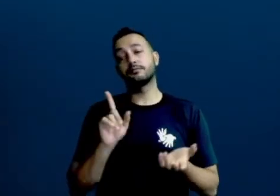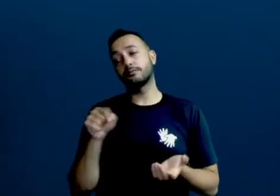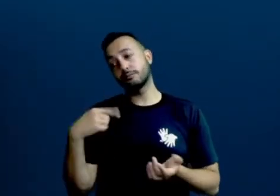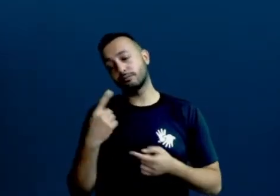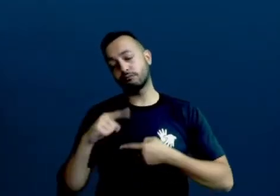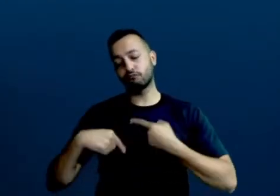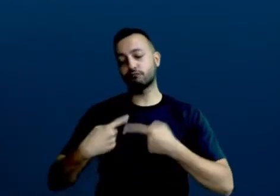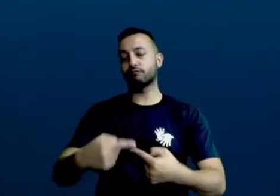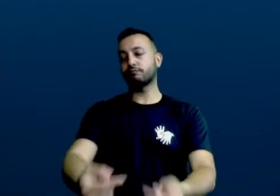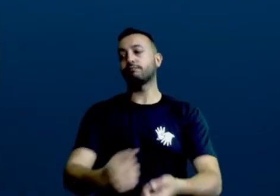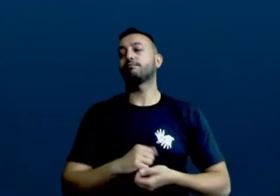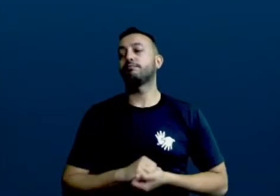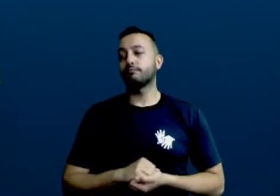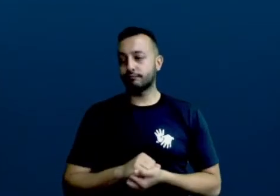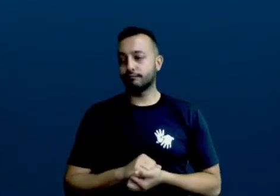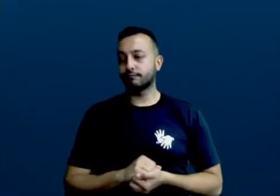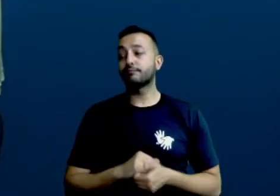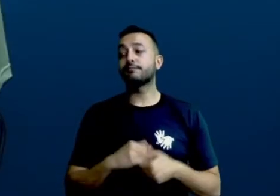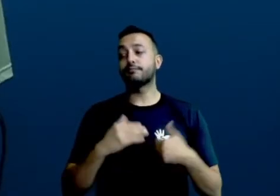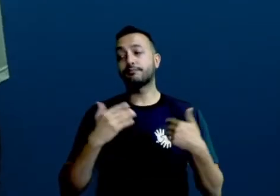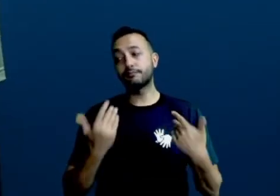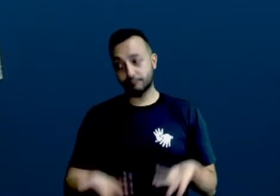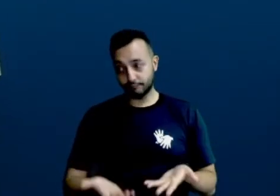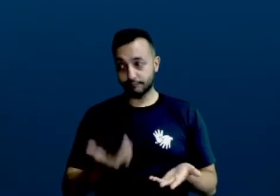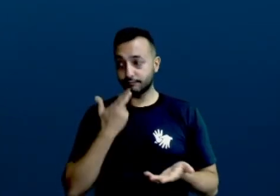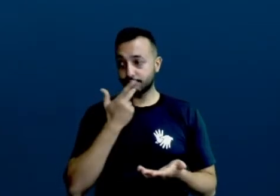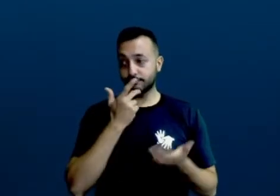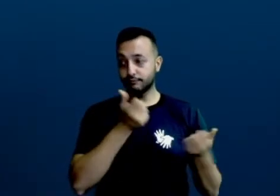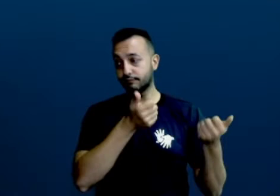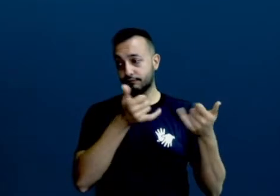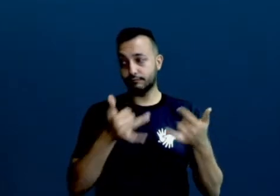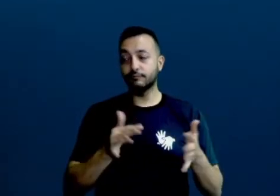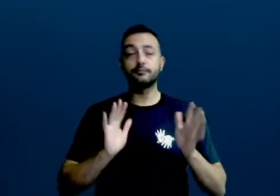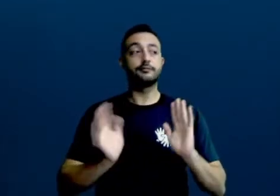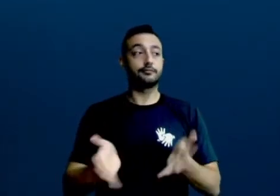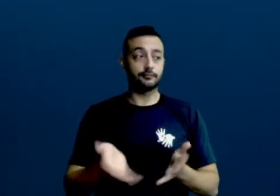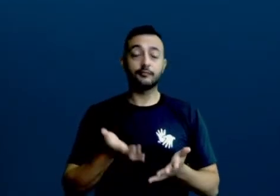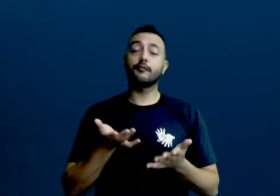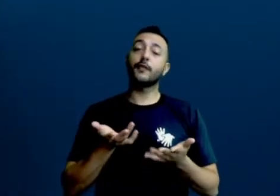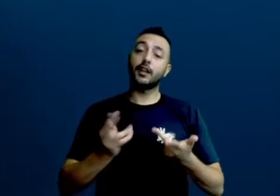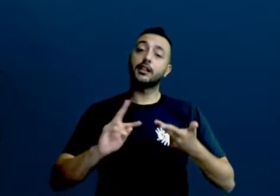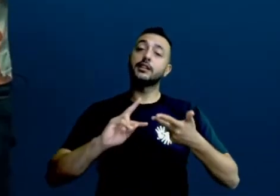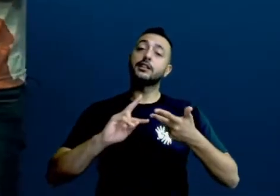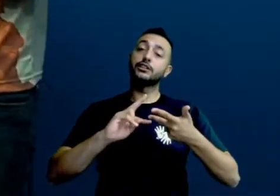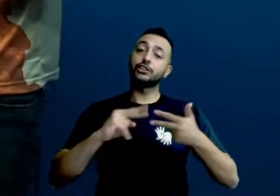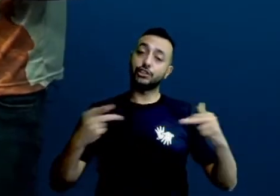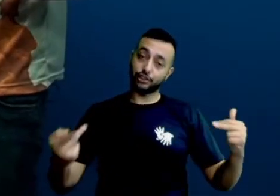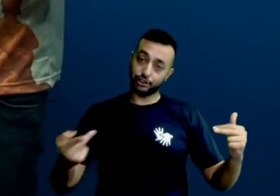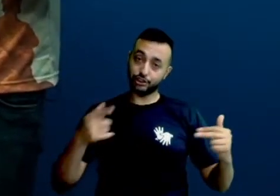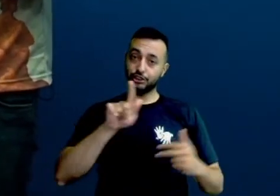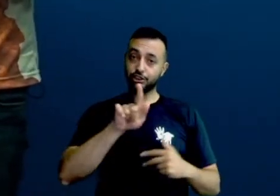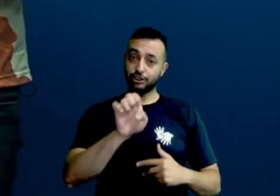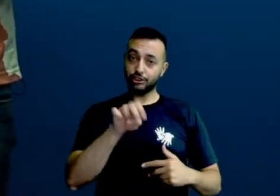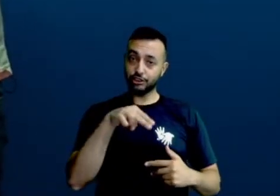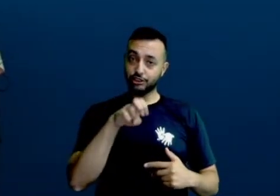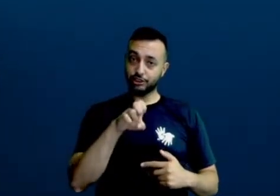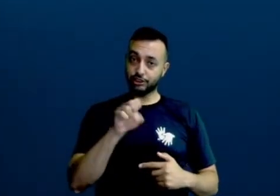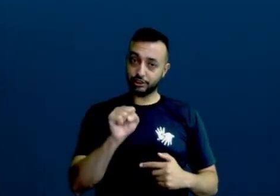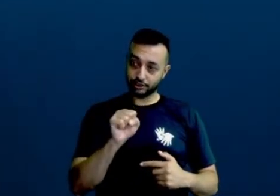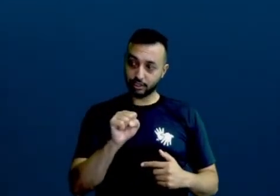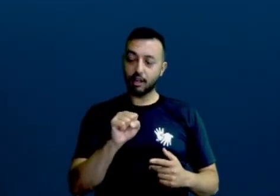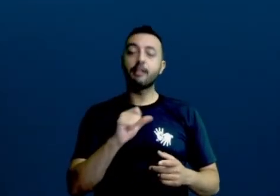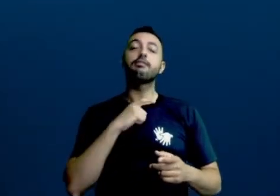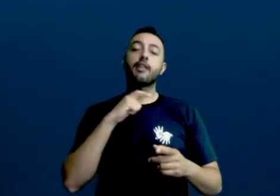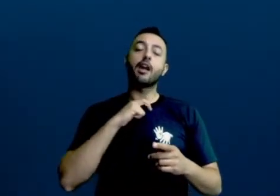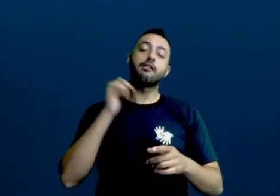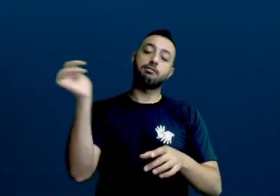os nossos descendentes né portanto justamente Como eu disse para vocês são os genes que vão dizer é que vão delimitar que